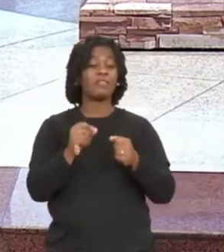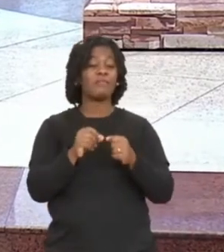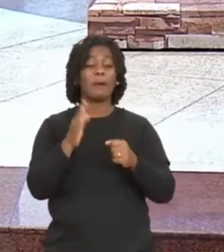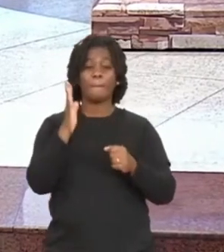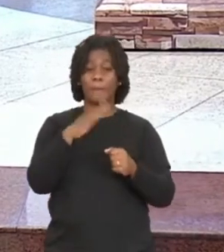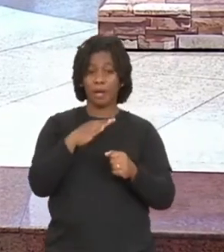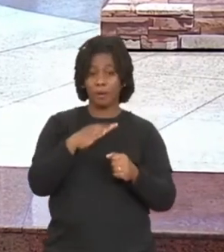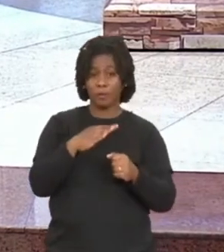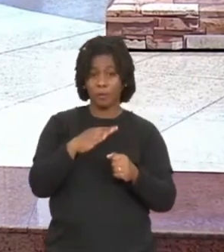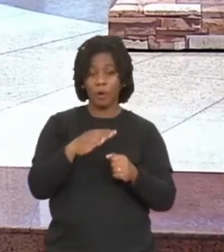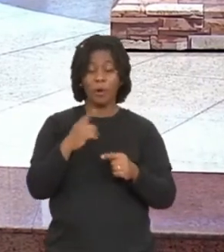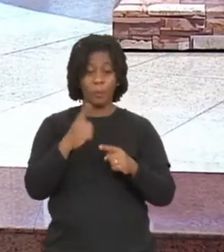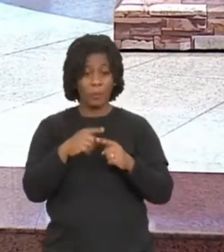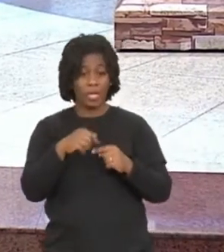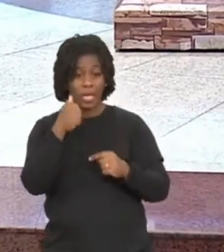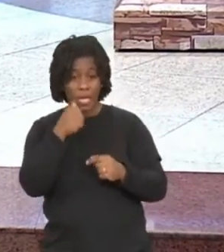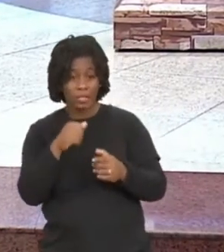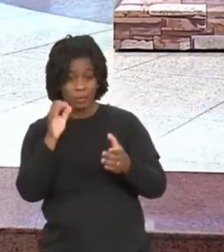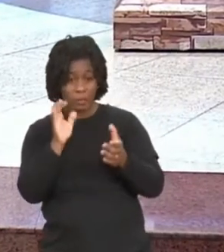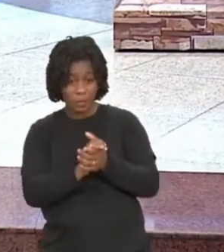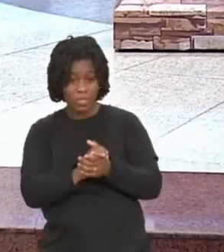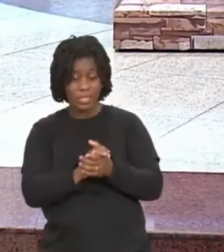representa Jesus para ela.